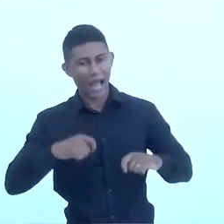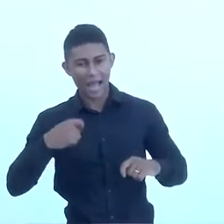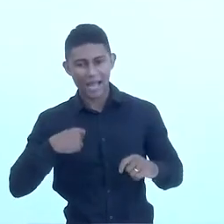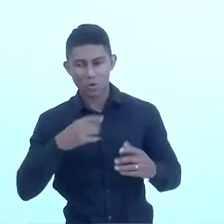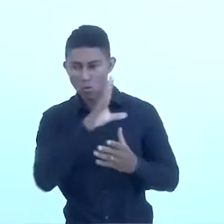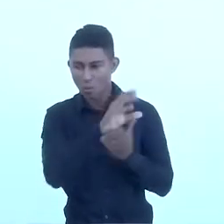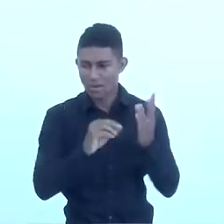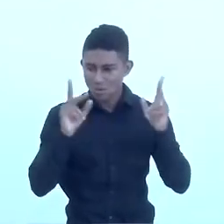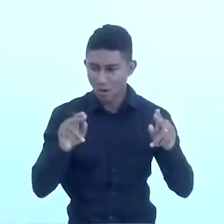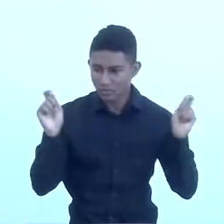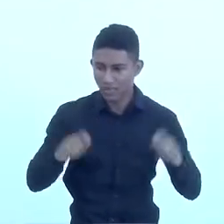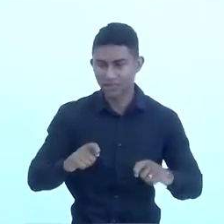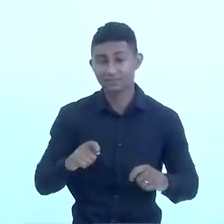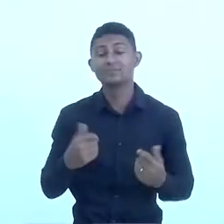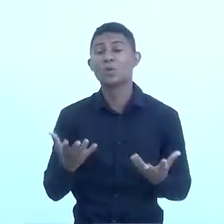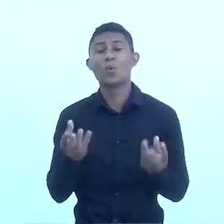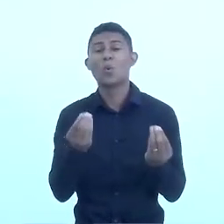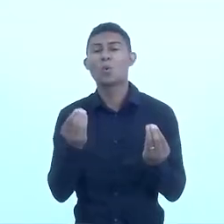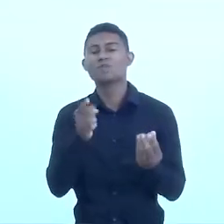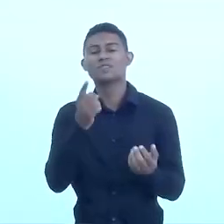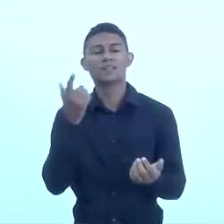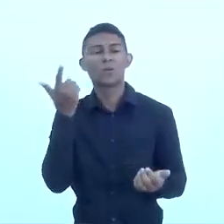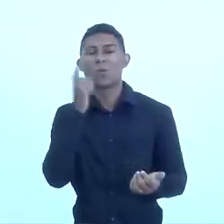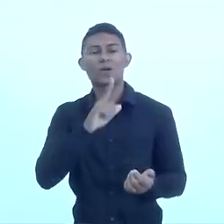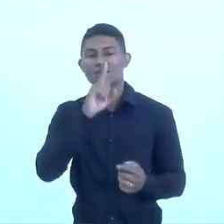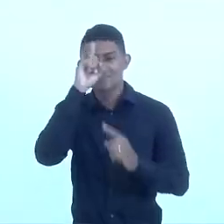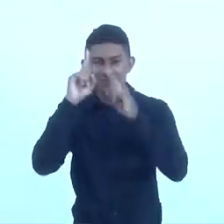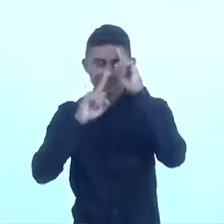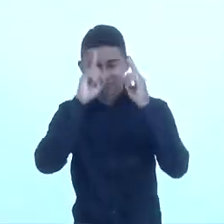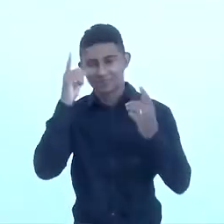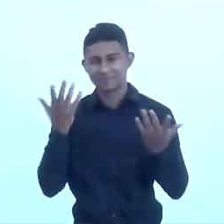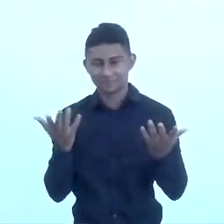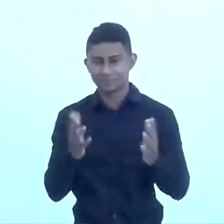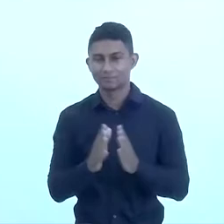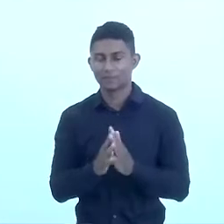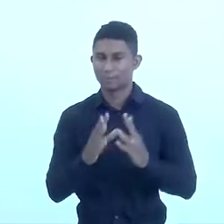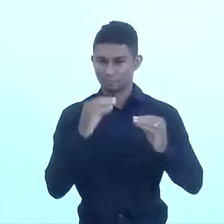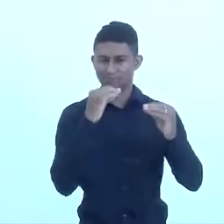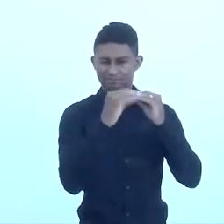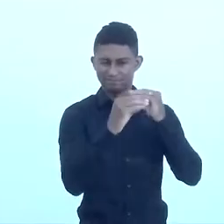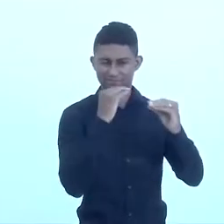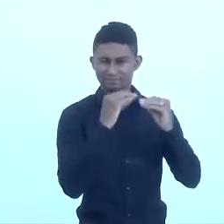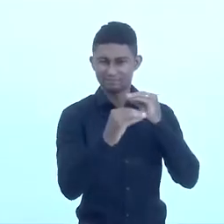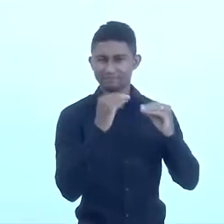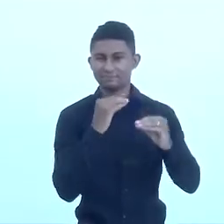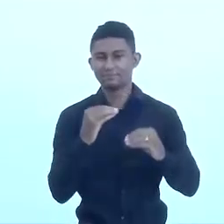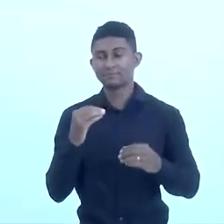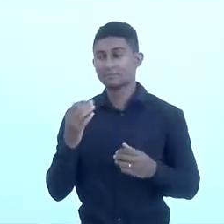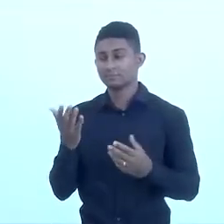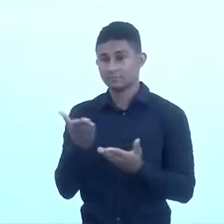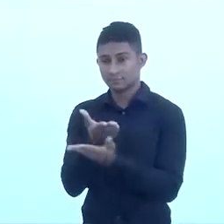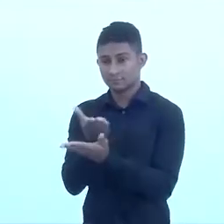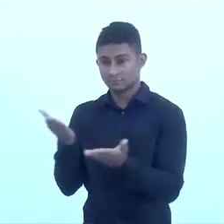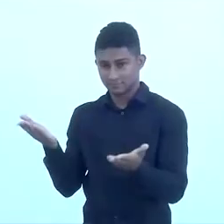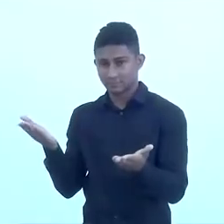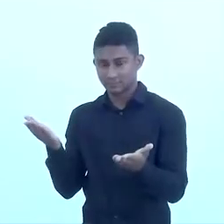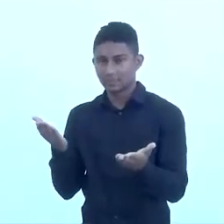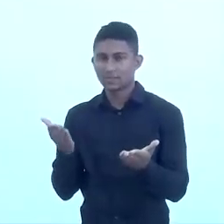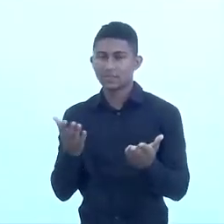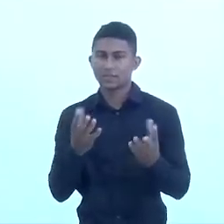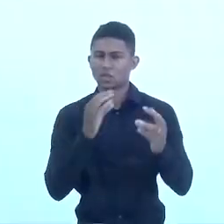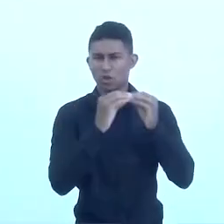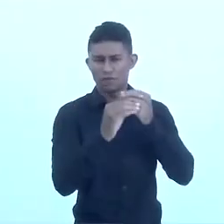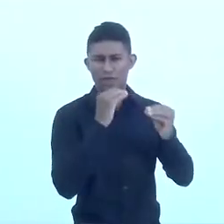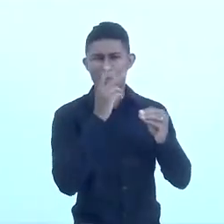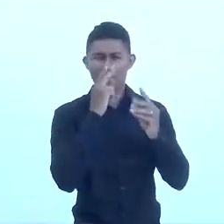chego lá? Paulo Betti, por favor. O público gosta, a novela ela é uma